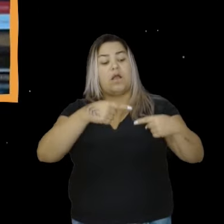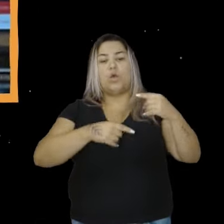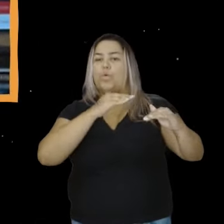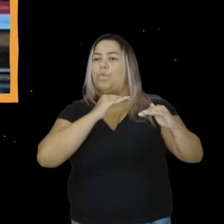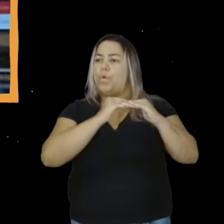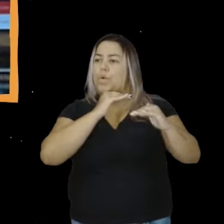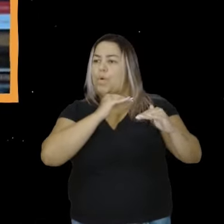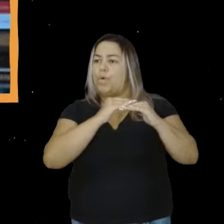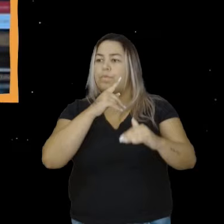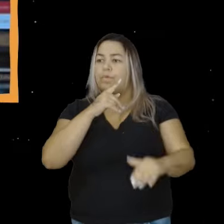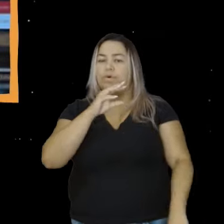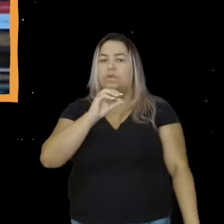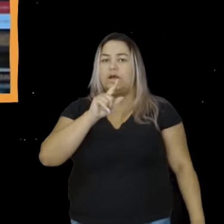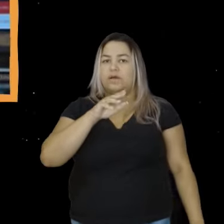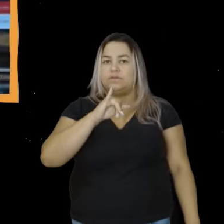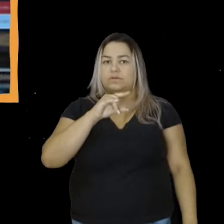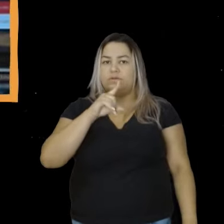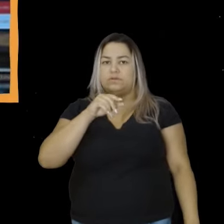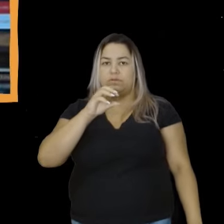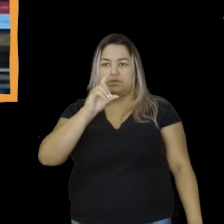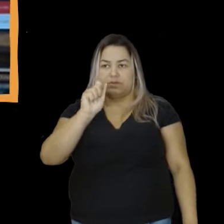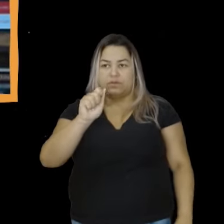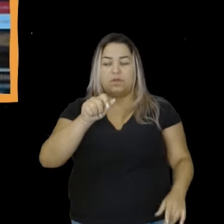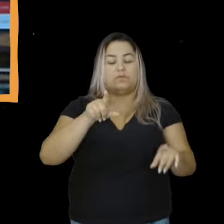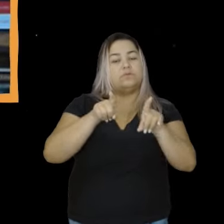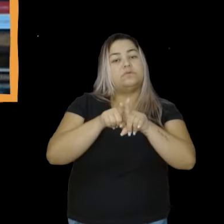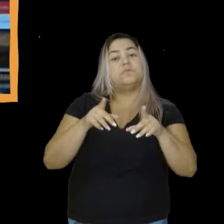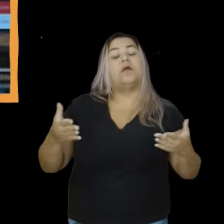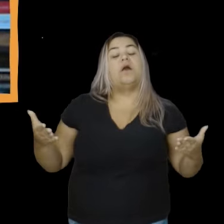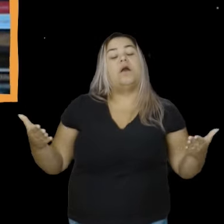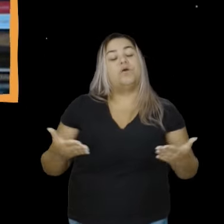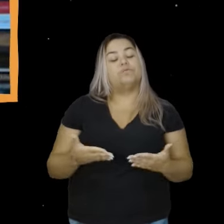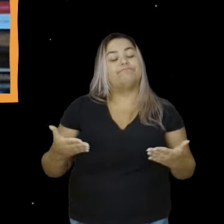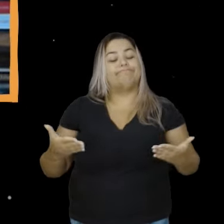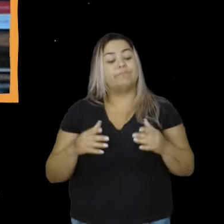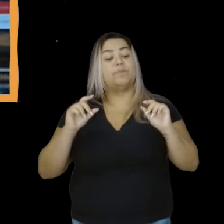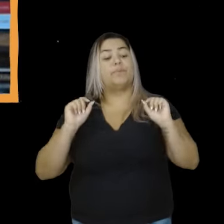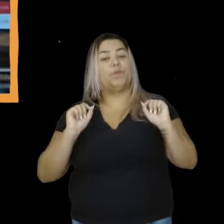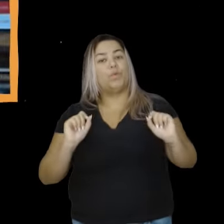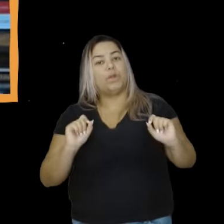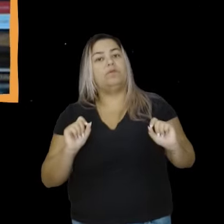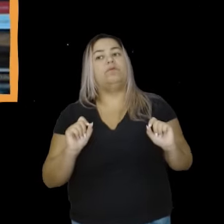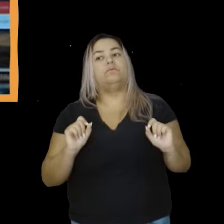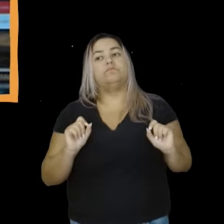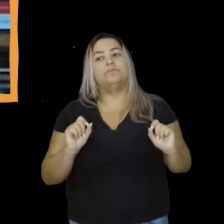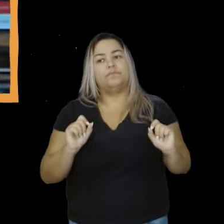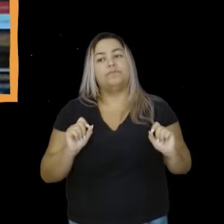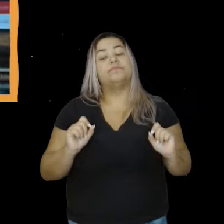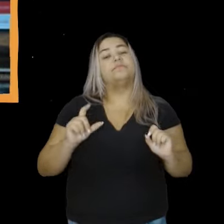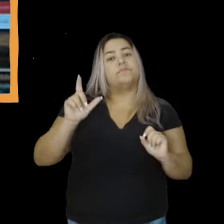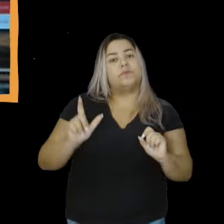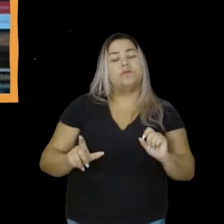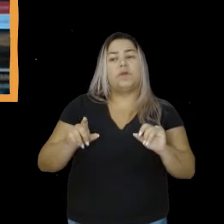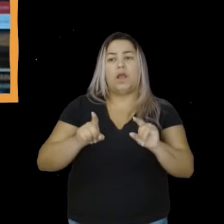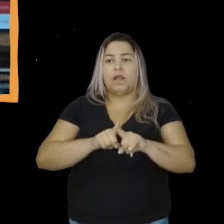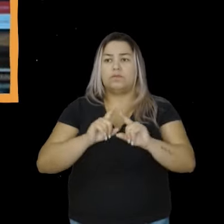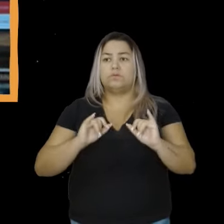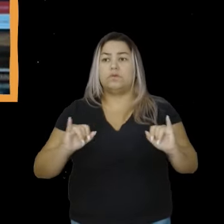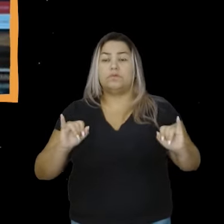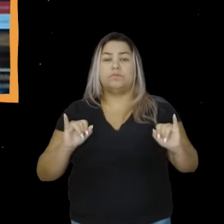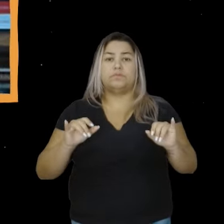polarizada como devia fazer, e eu acho que isso está colocado agora na medida em que eles que pregavam,